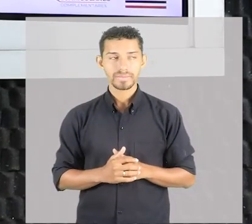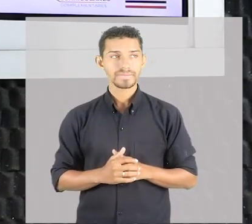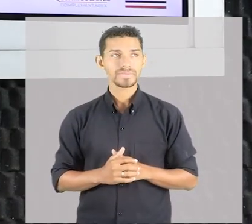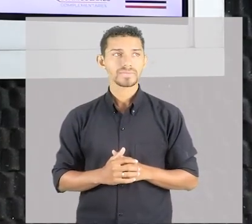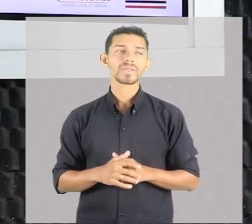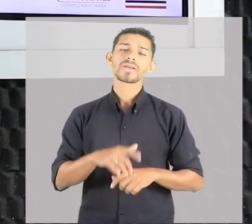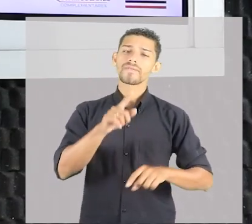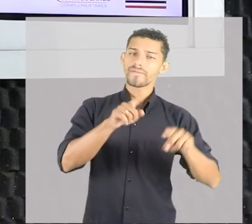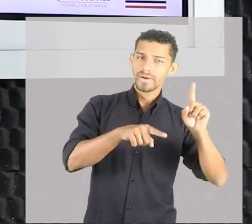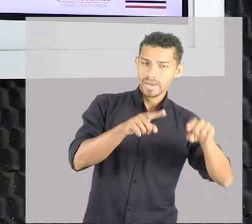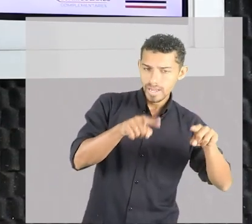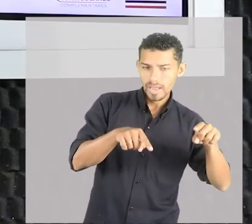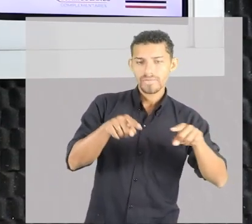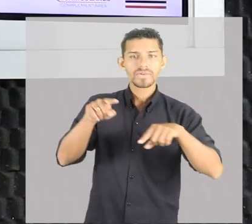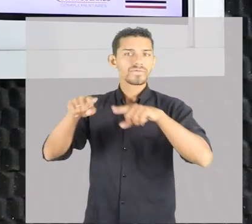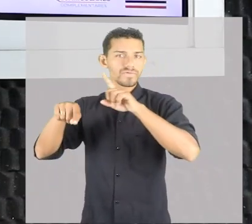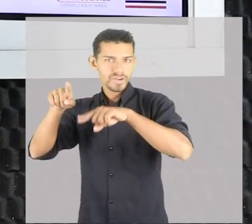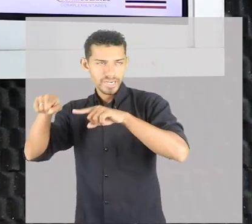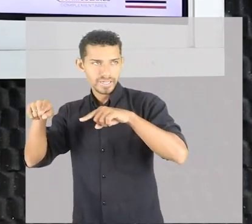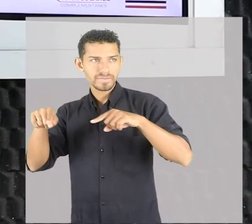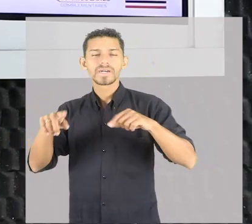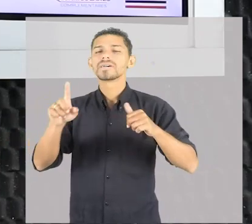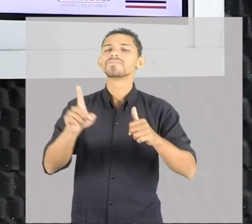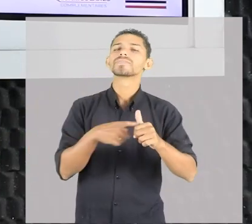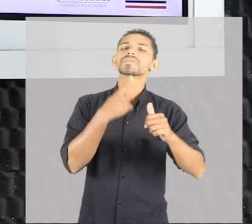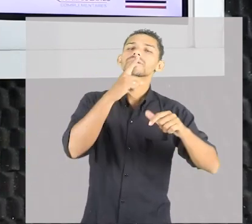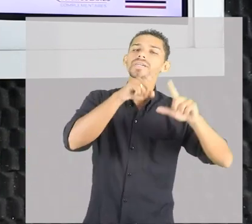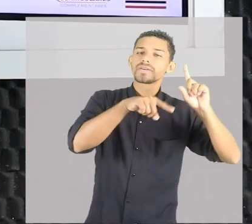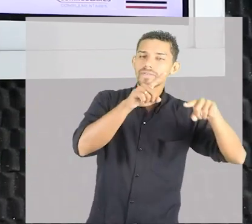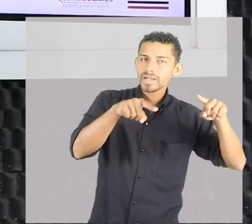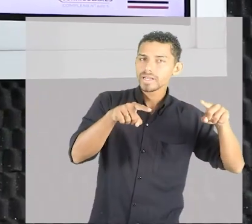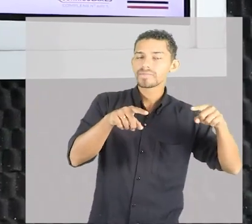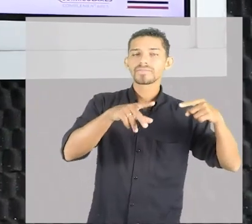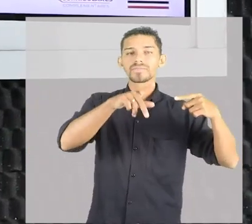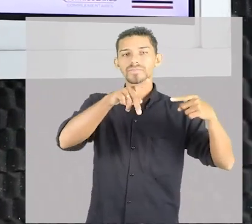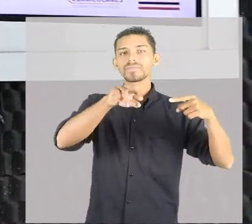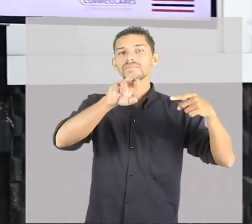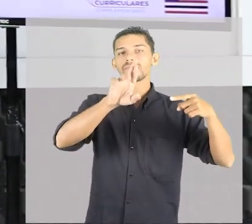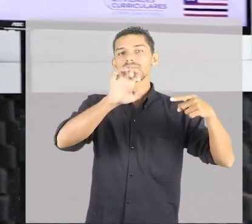variável primeira variável eu quero trabalhar a